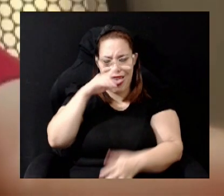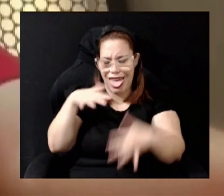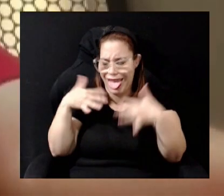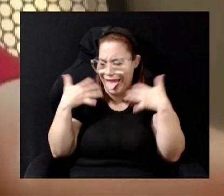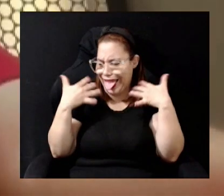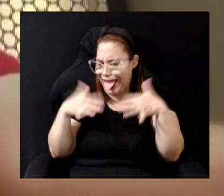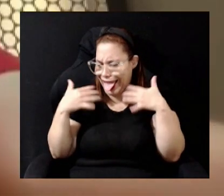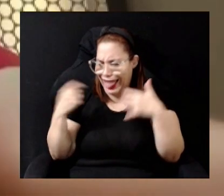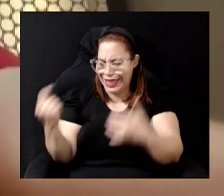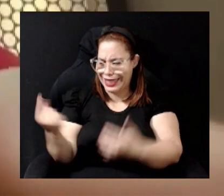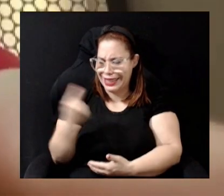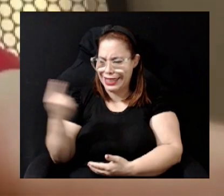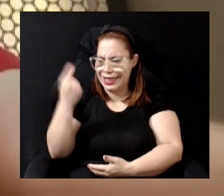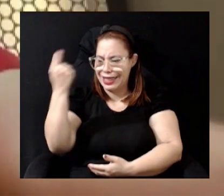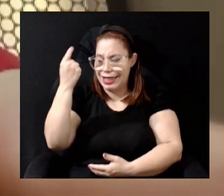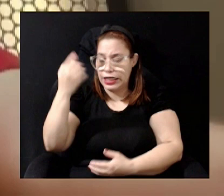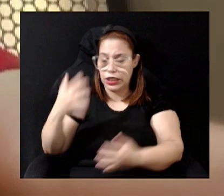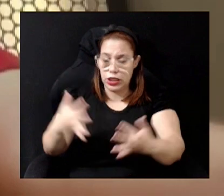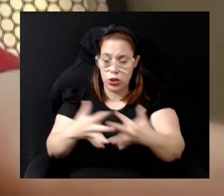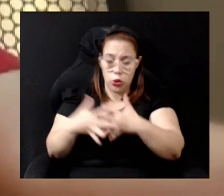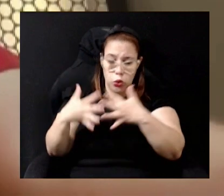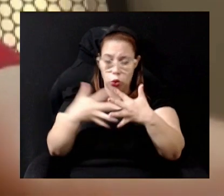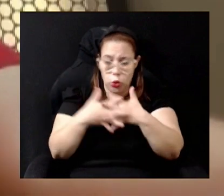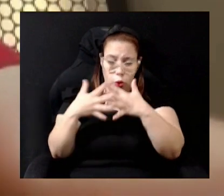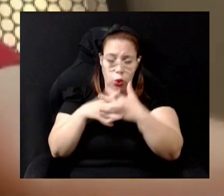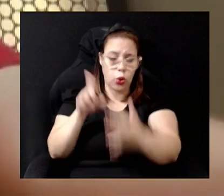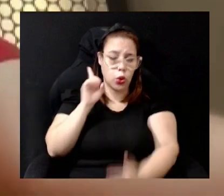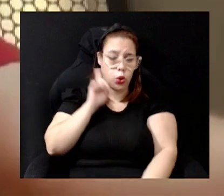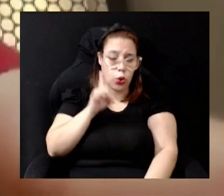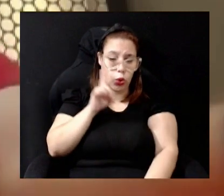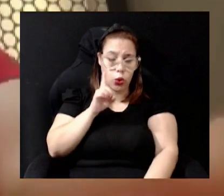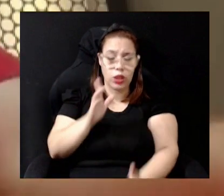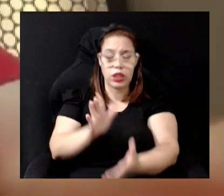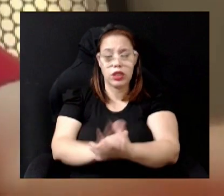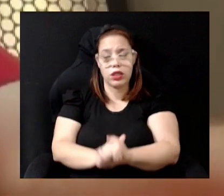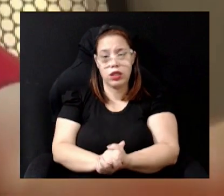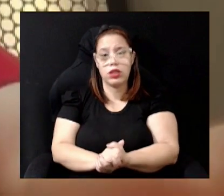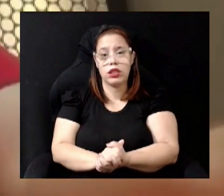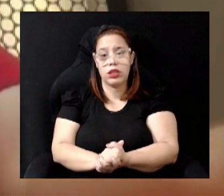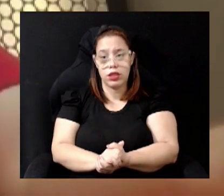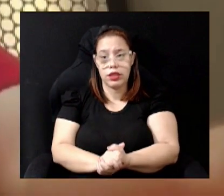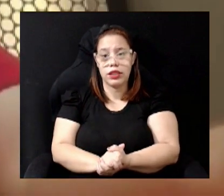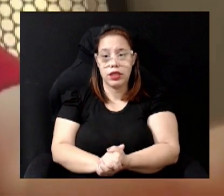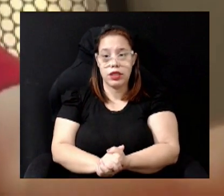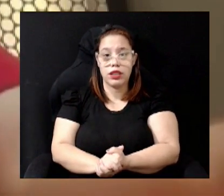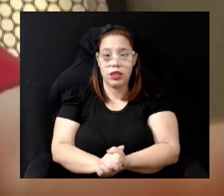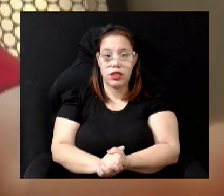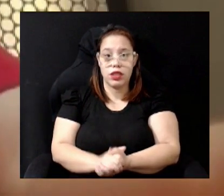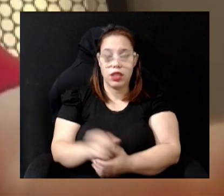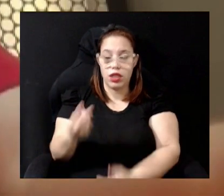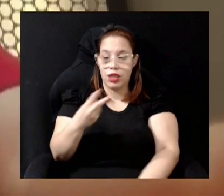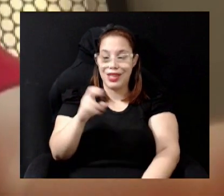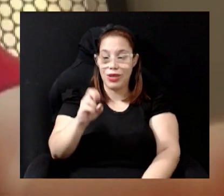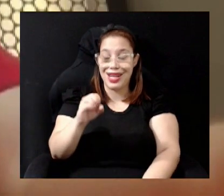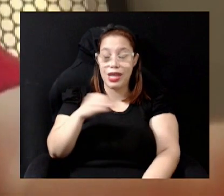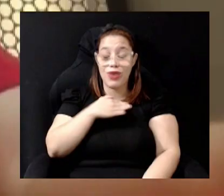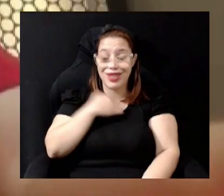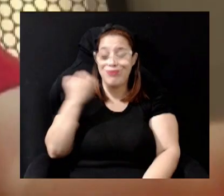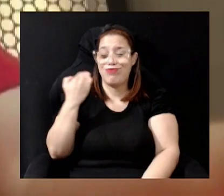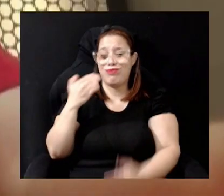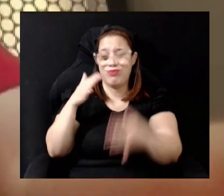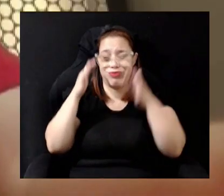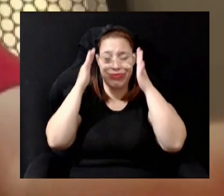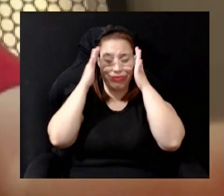Estados Unidos, né? Ainda assim foi bastante trágico, né? Tivemos 250 mortes, né? lá pelos